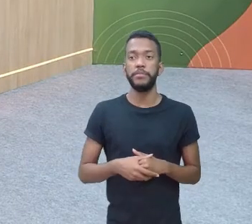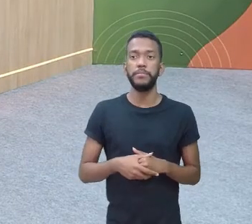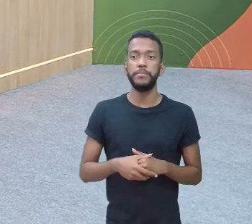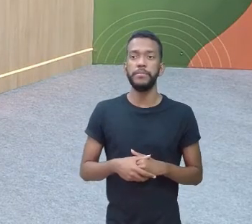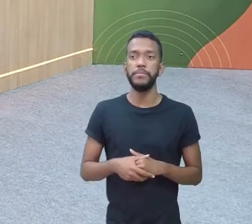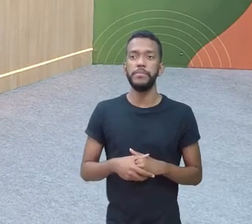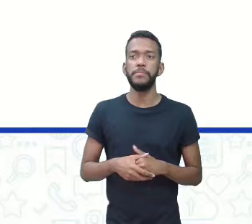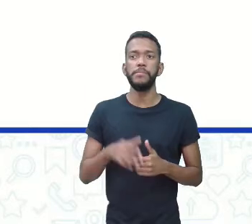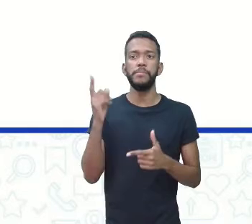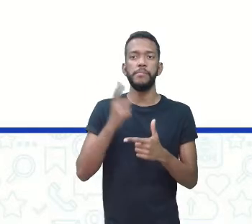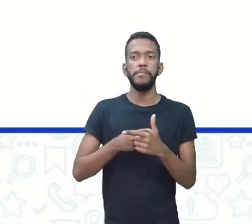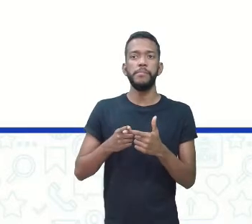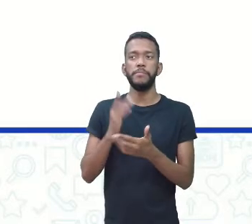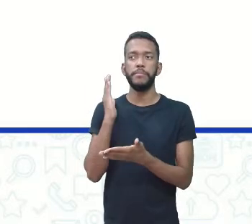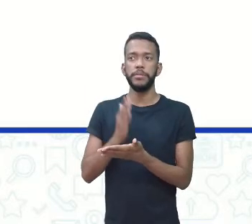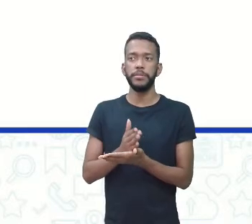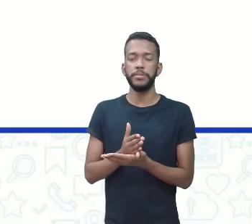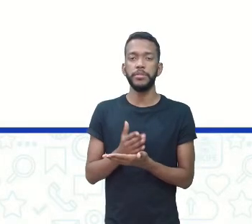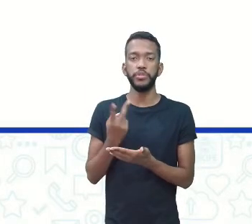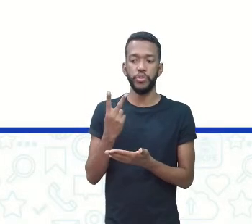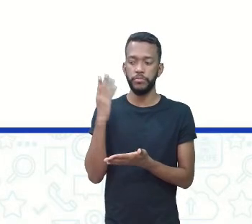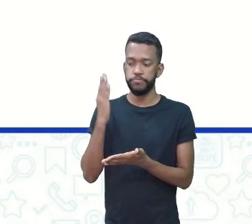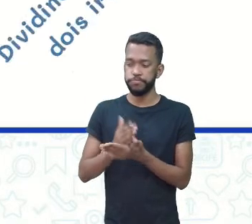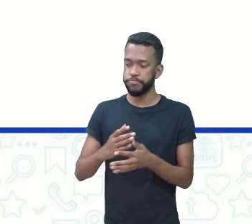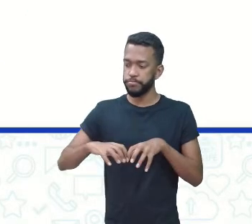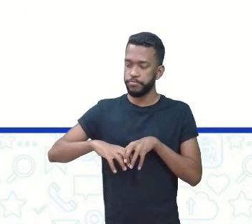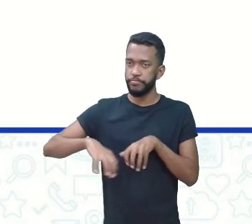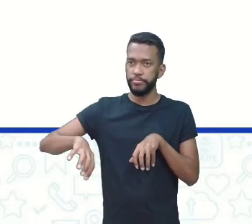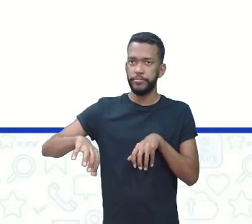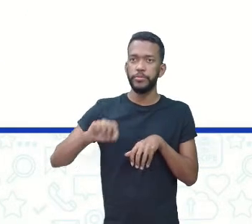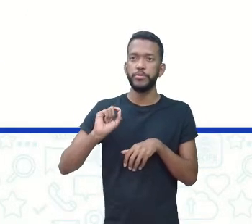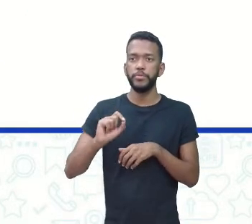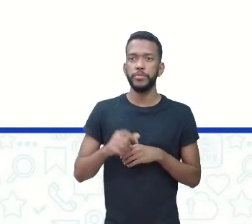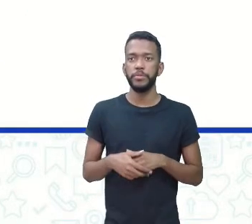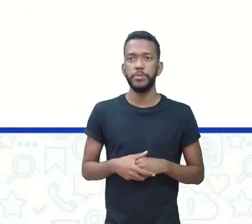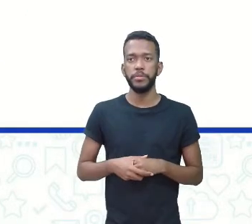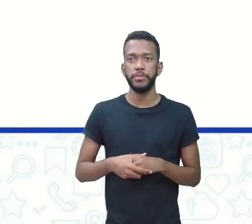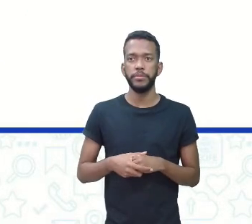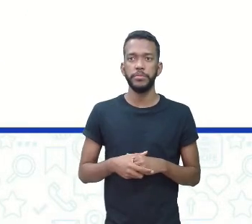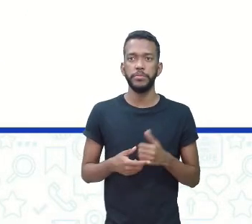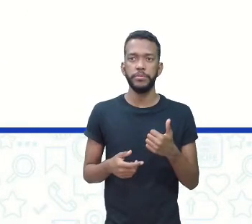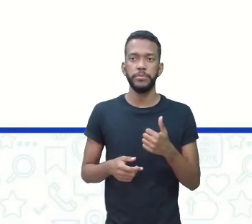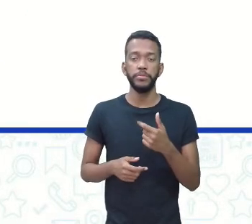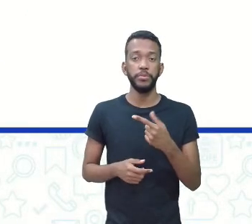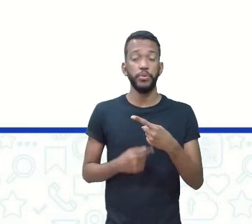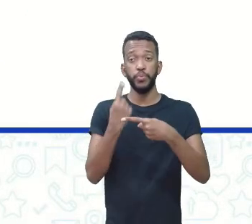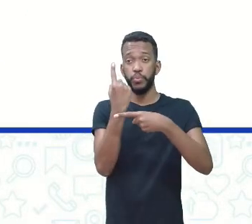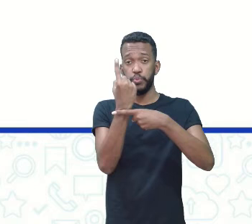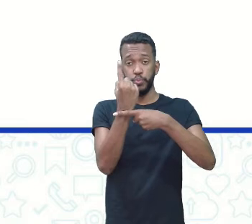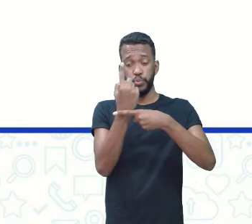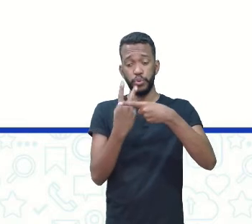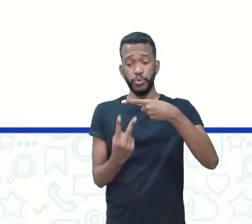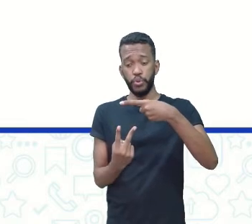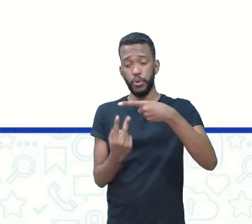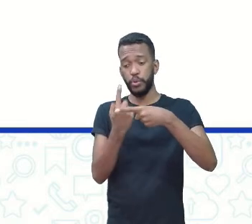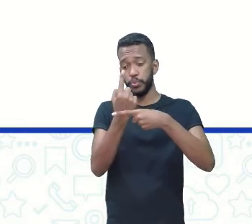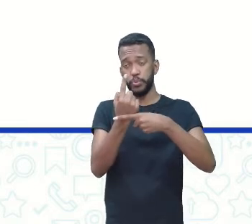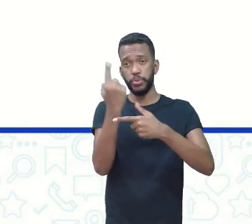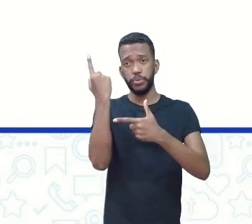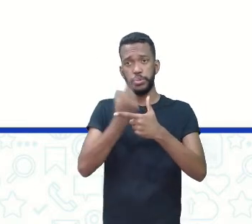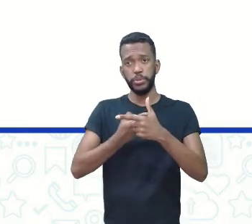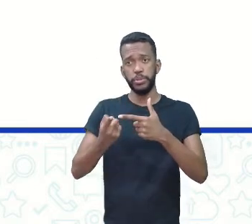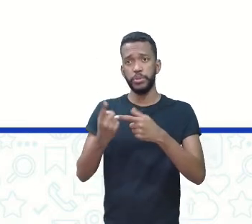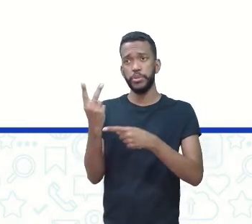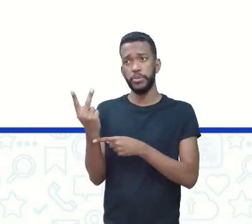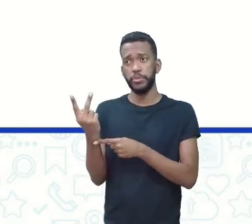ó, dividindo esta maçã para 2 irmãos, a gente vai ter o quê? 1 dividido para 2. 1 dividido